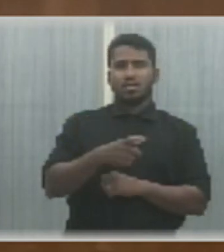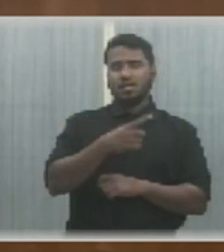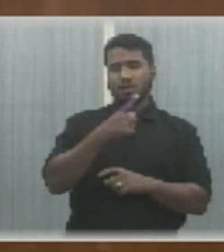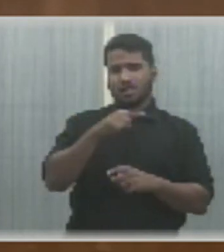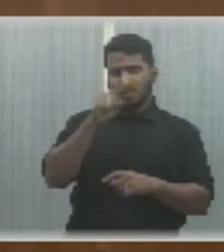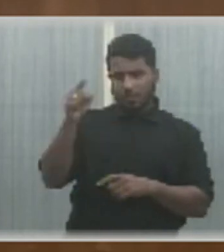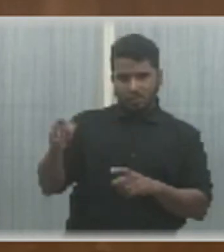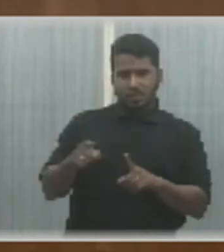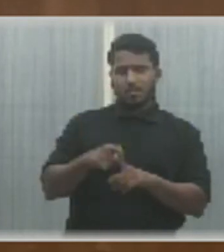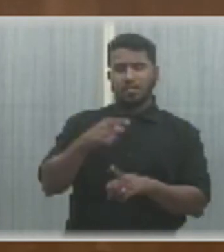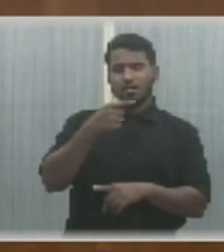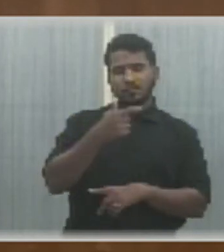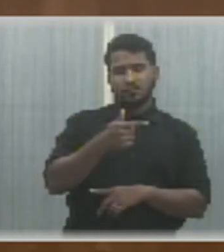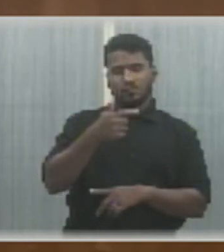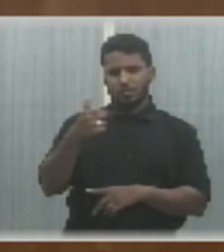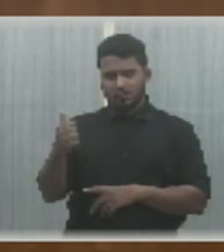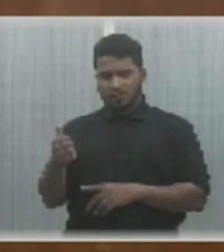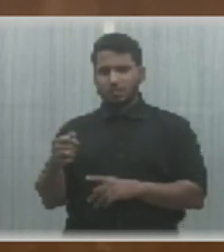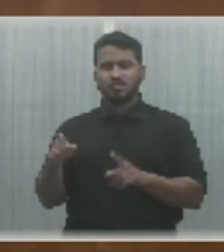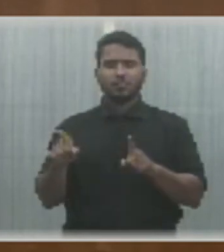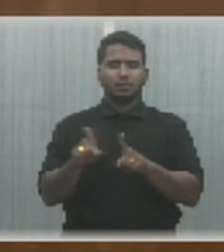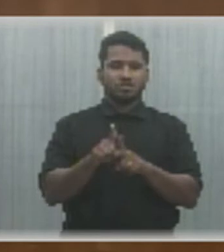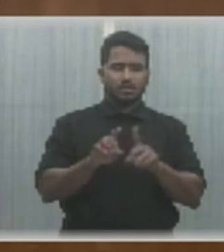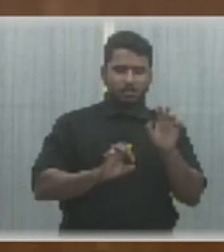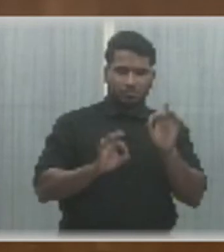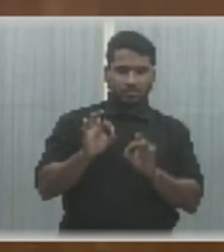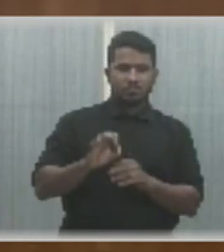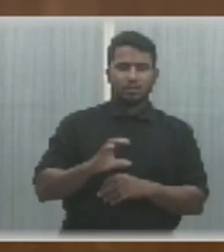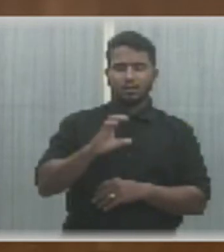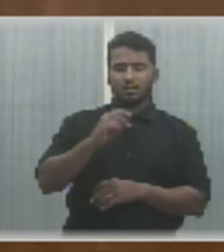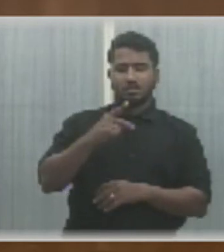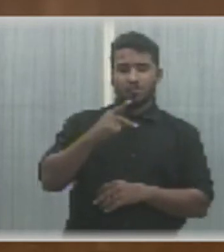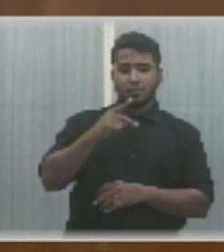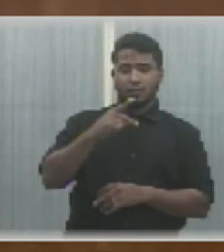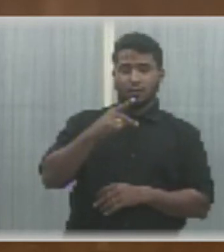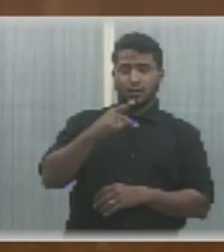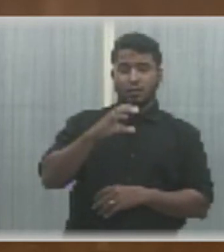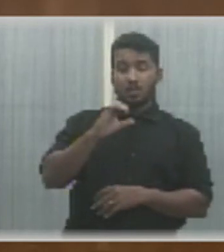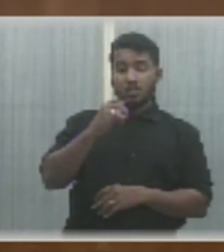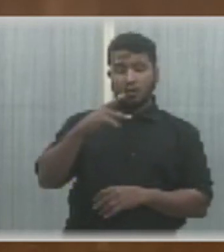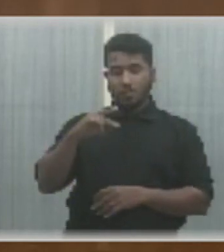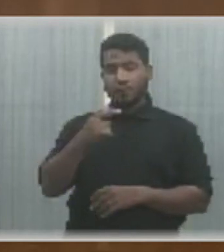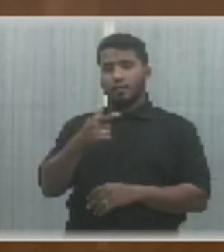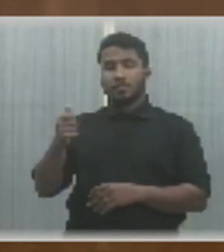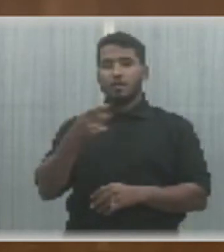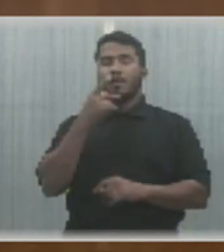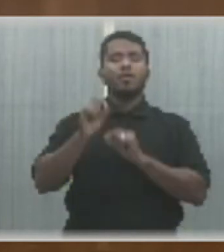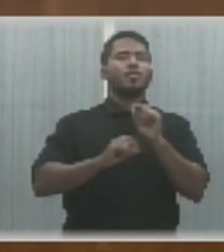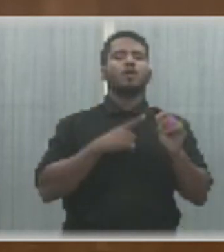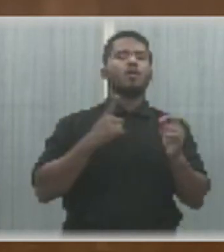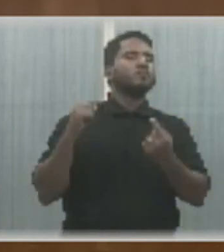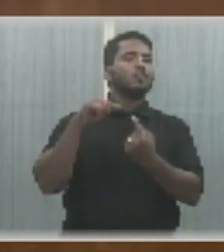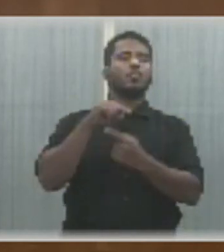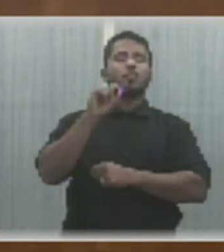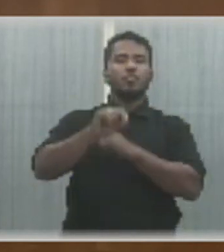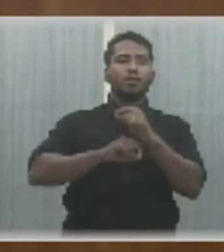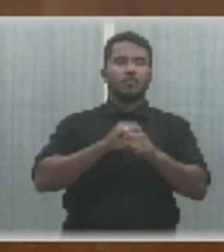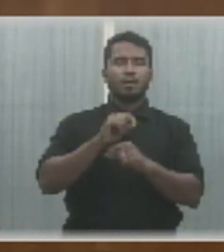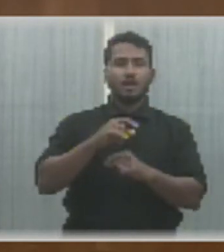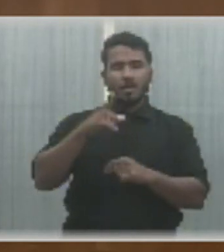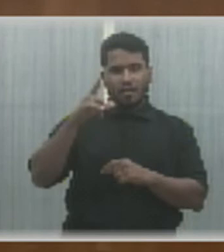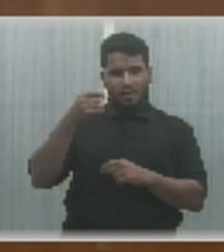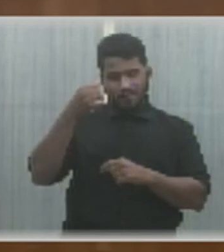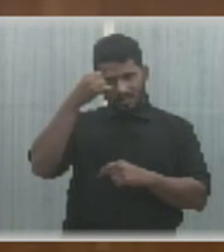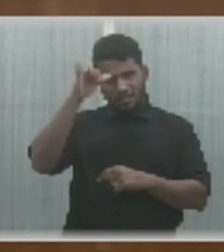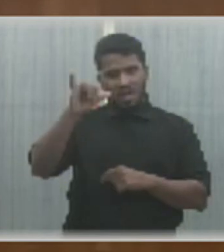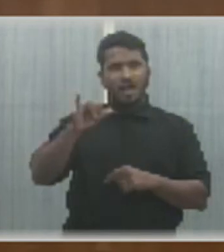também ratificou e até refez, ele define como meta a redução às emissões de gases